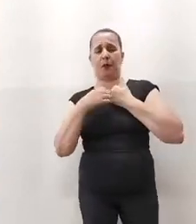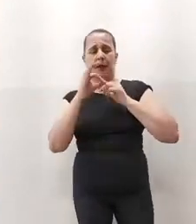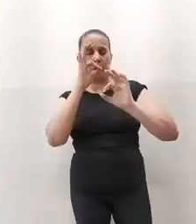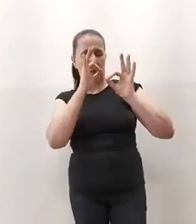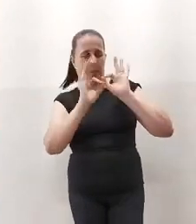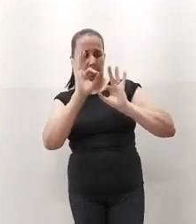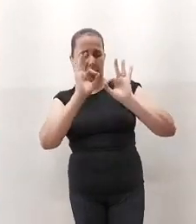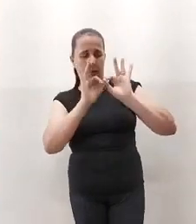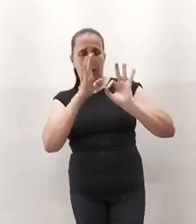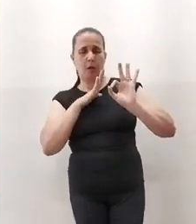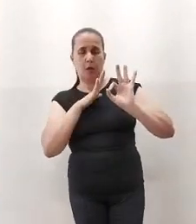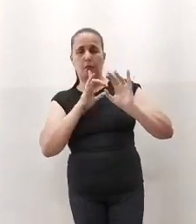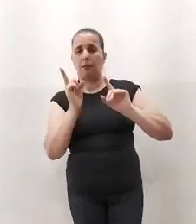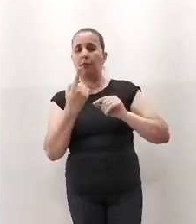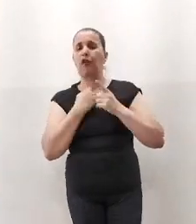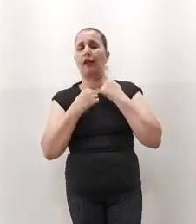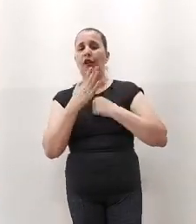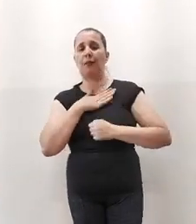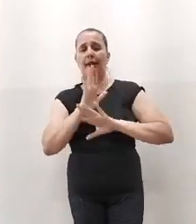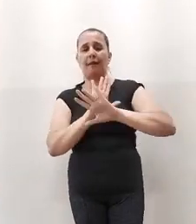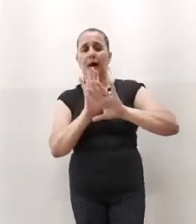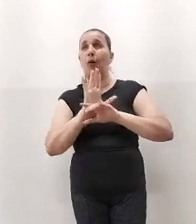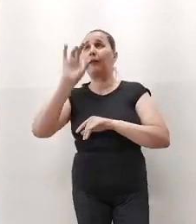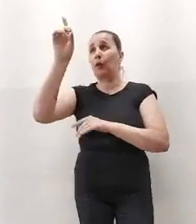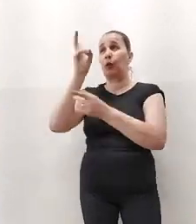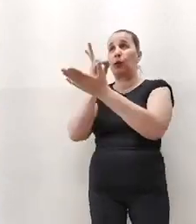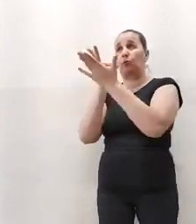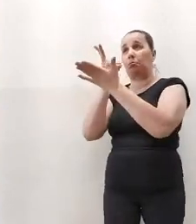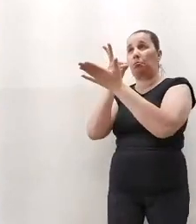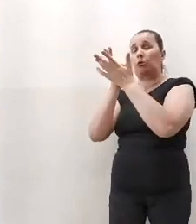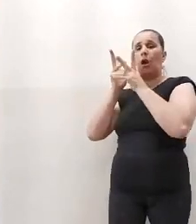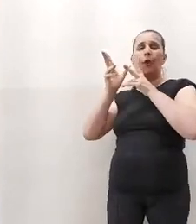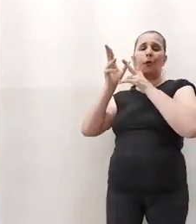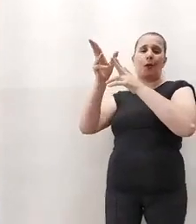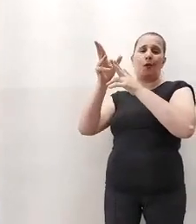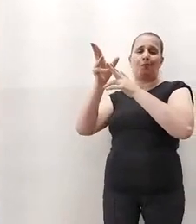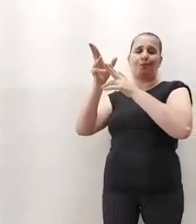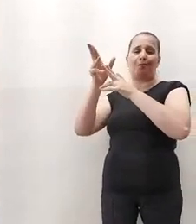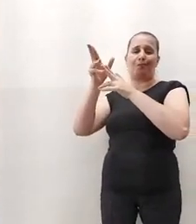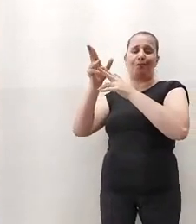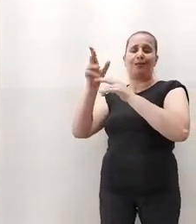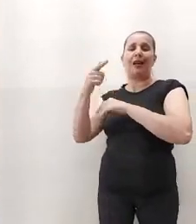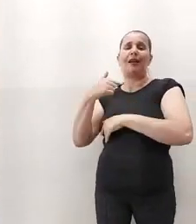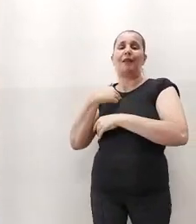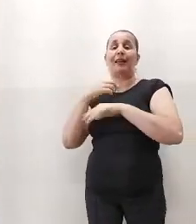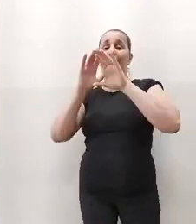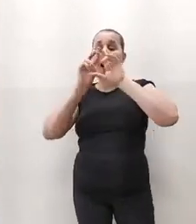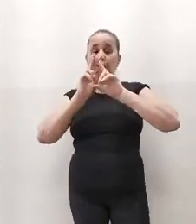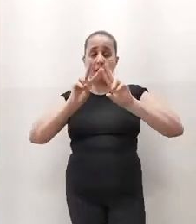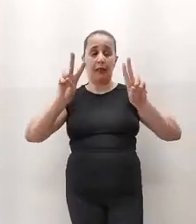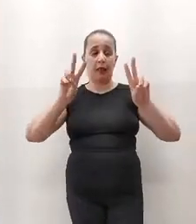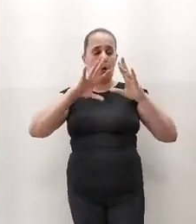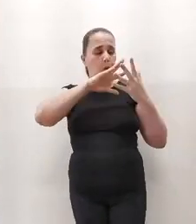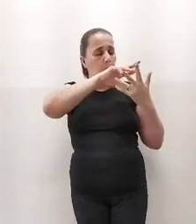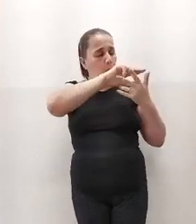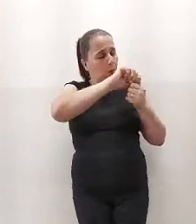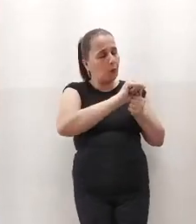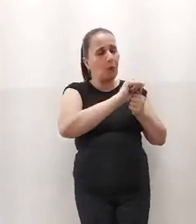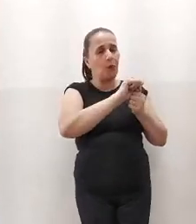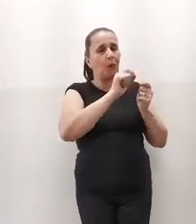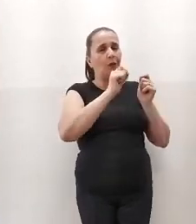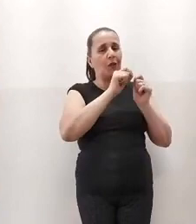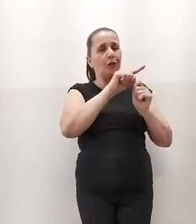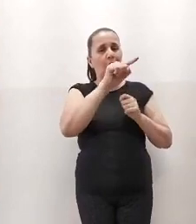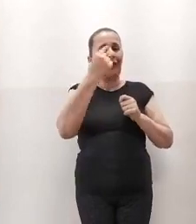Ele permanece igual e nós nos submetemos a Ele, mas a visão terrena faz com que você crie a